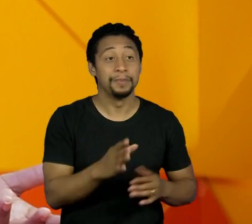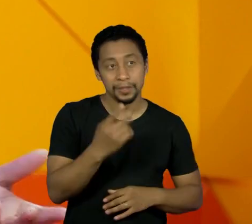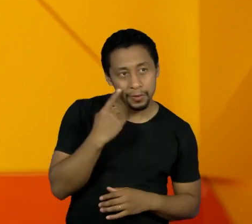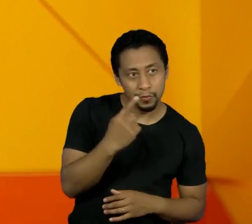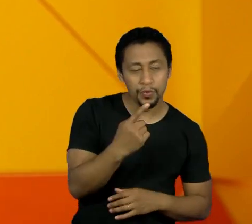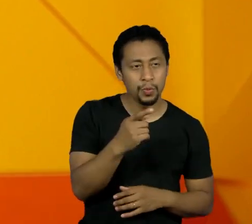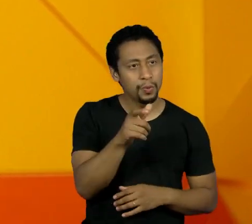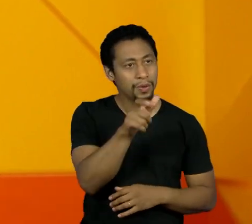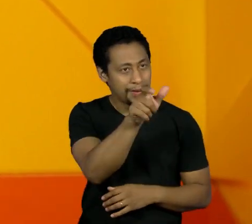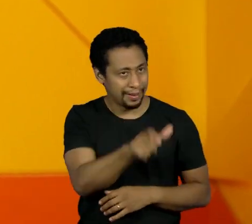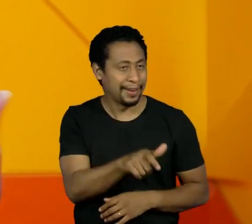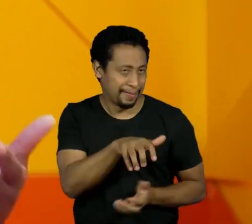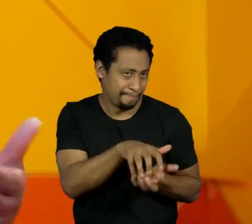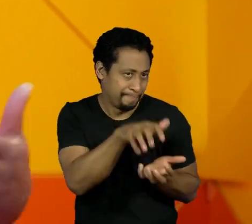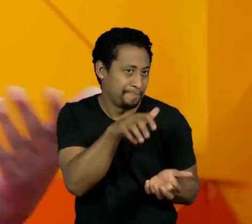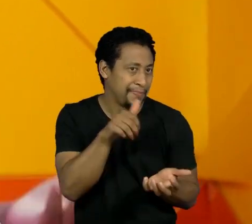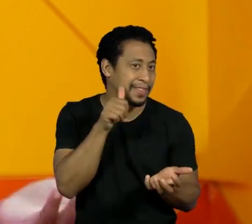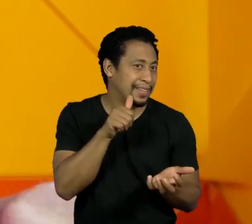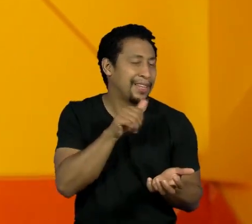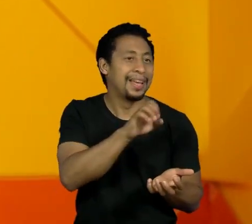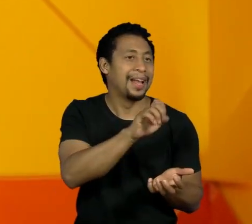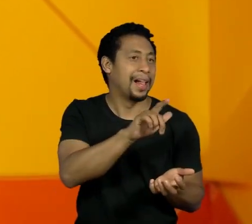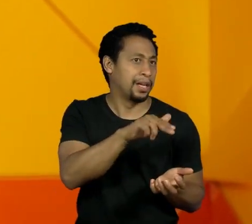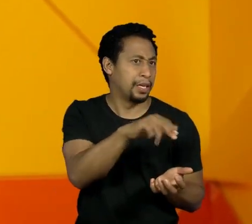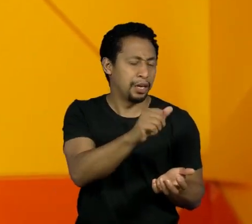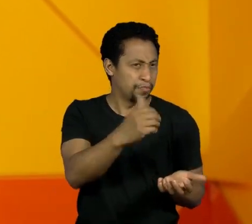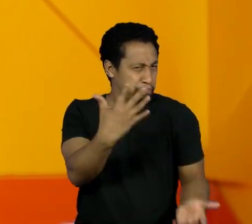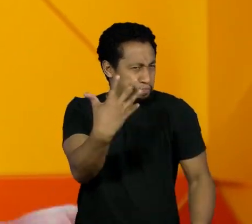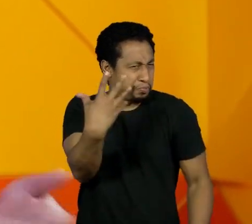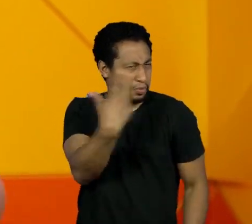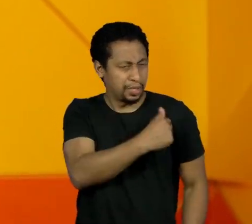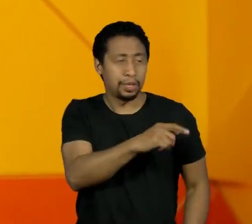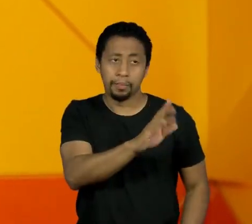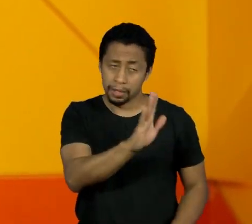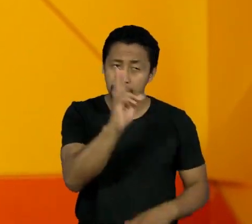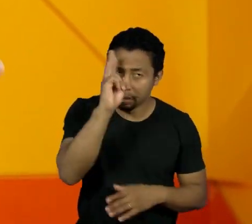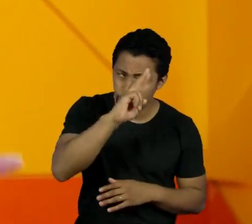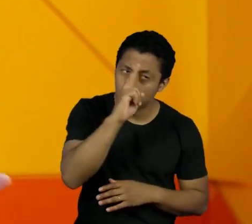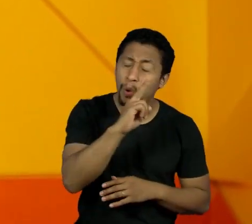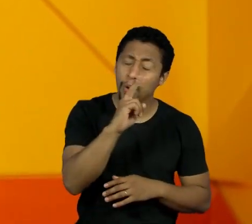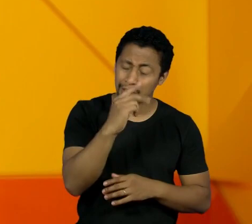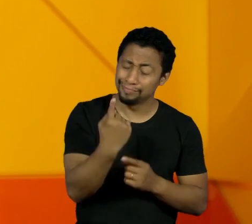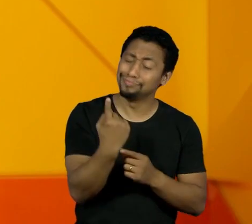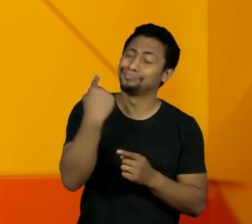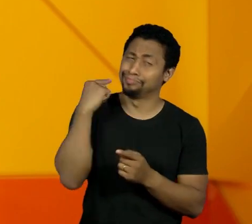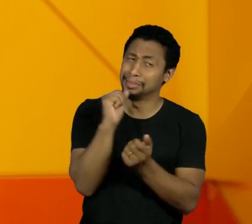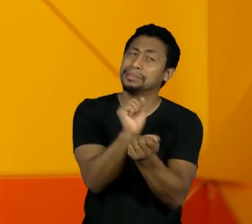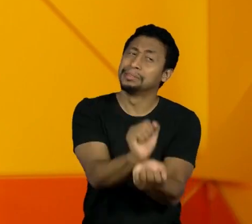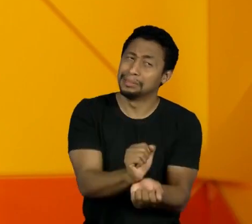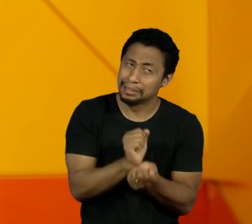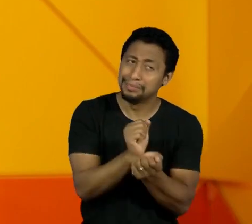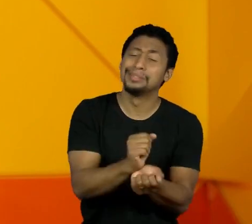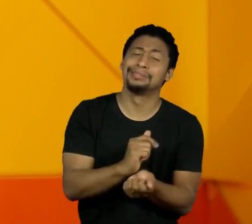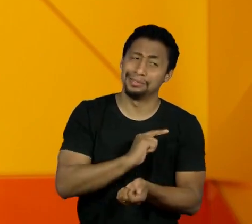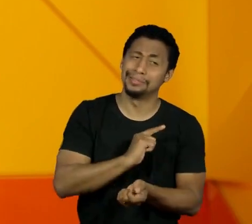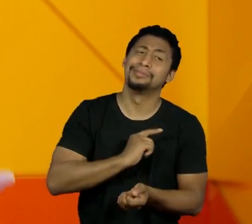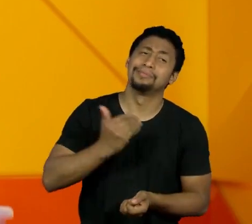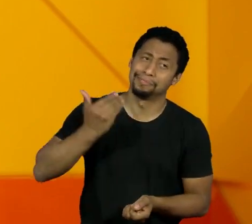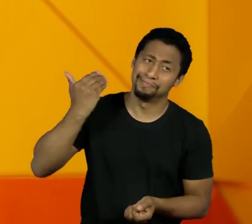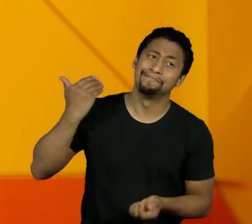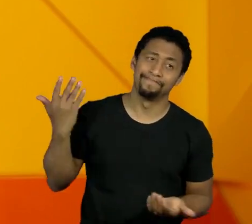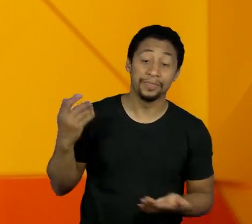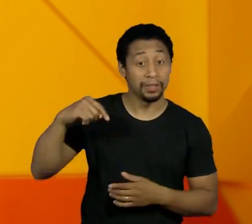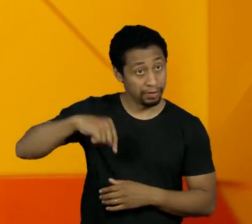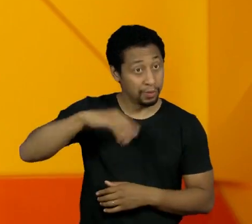Dona Helena, essa é uma matéria que fala de pessoas que foram escravizadas. E nós ainda estamos assistindo no Brasil